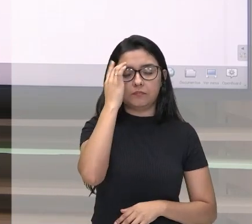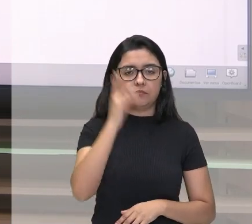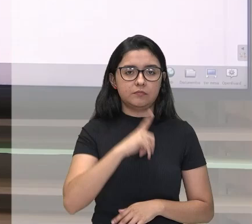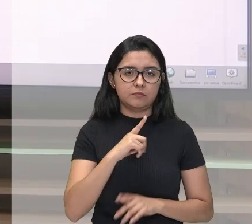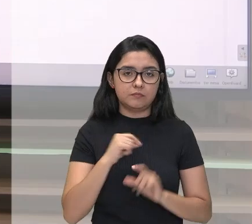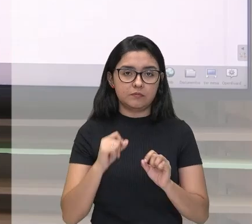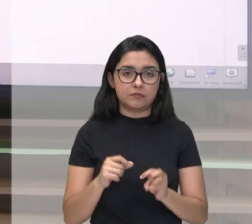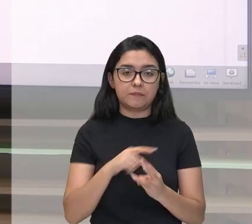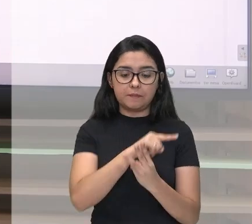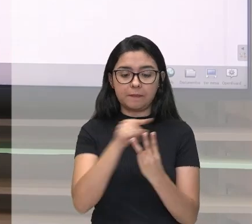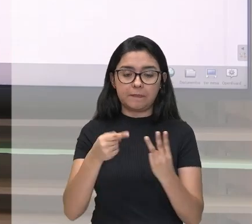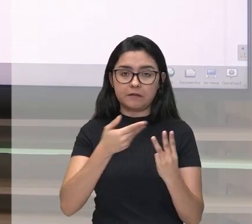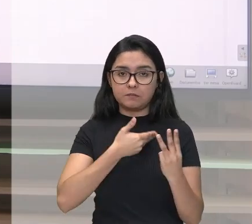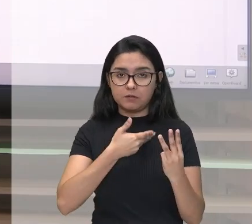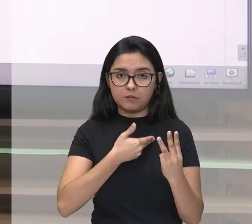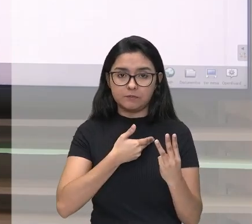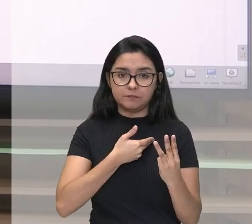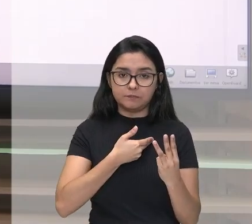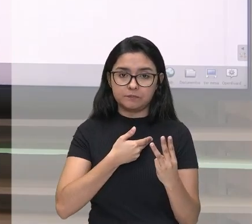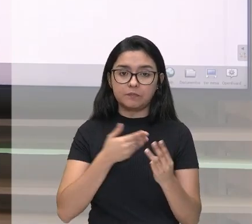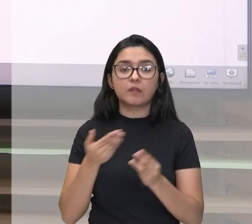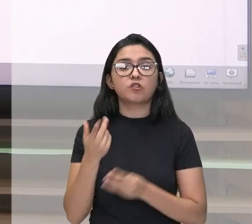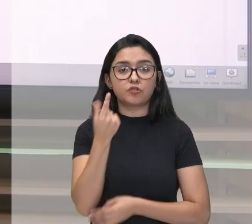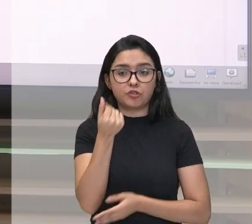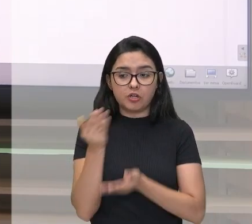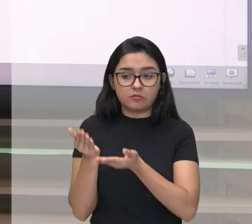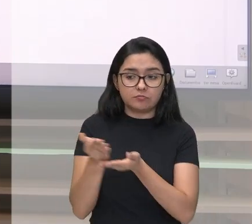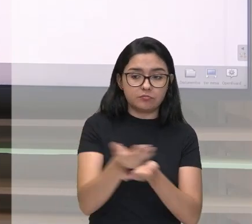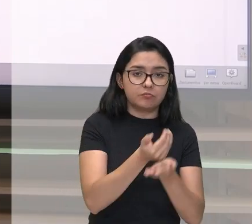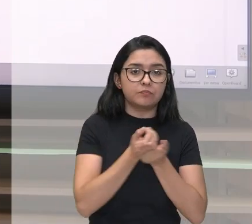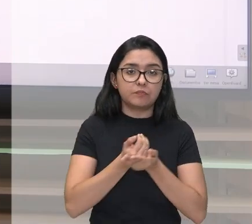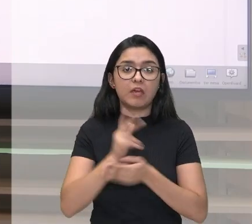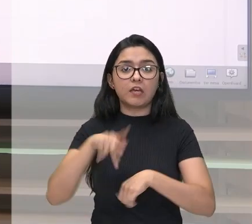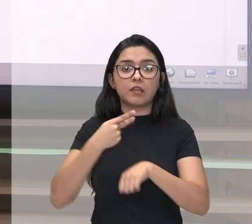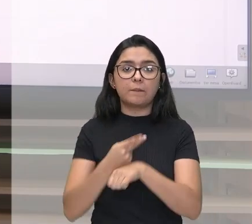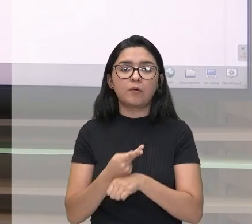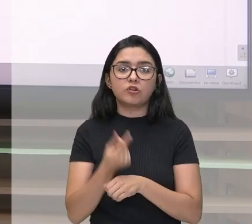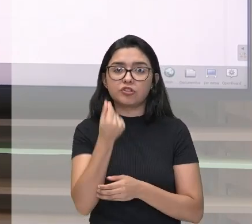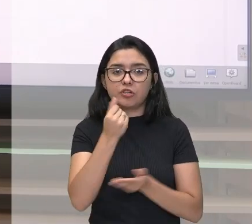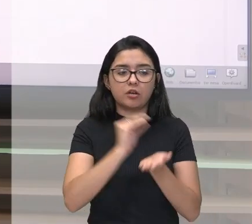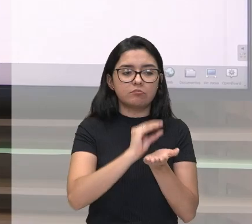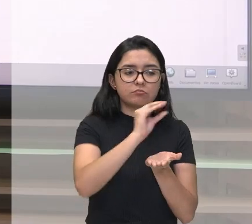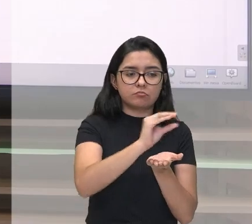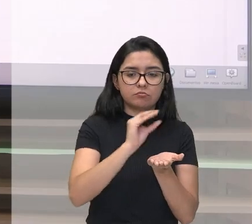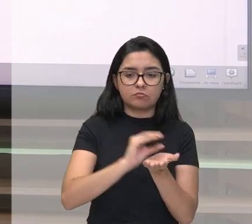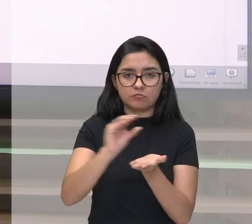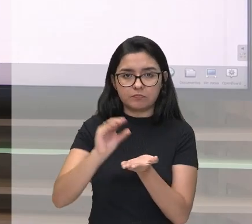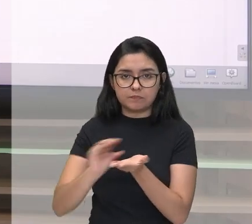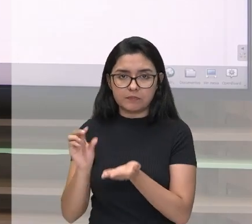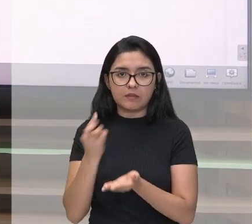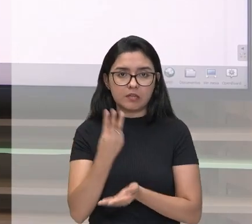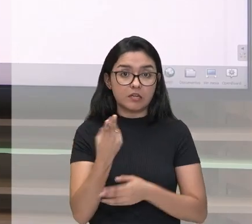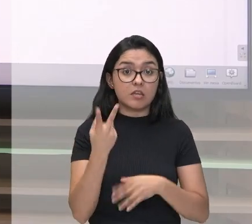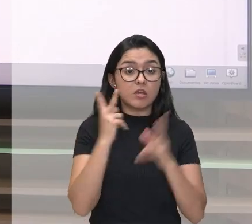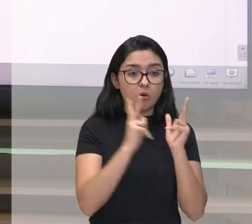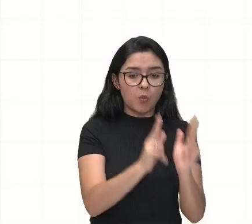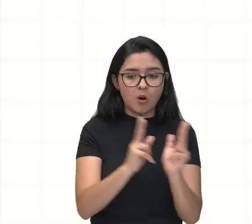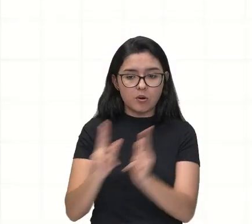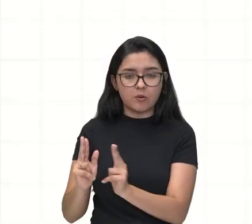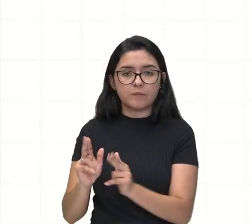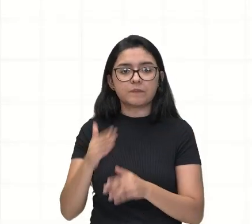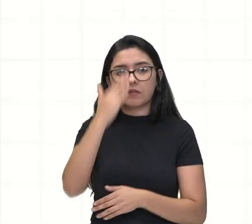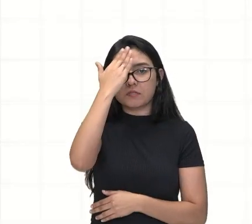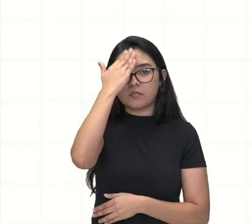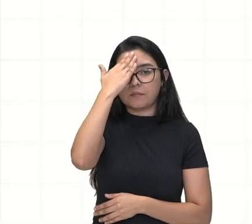3 amigos, juntaram suas economias e repartiram em 3 partes iguais. Sabendo que Manuela tinha